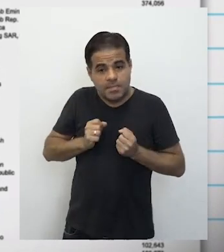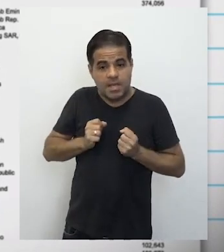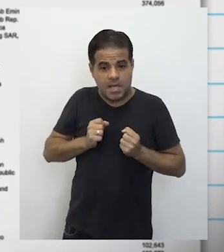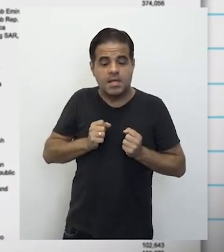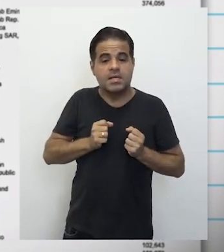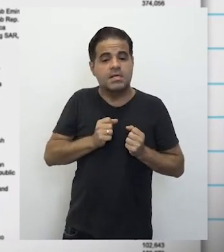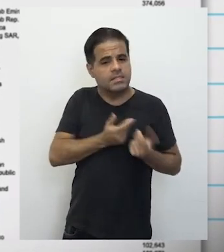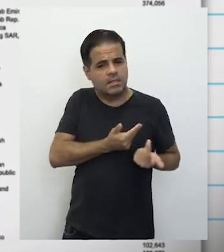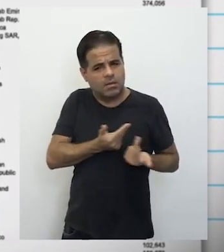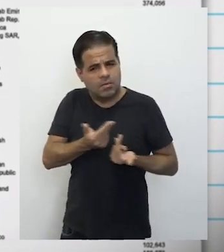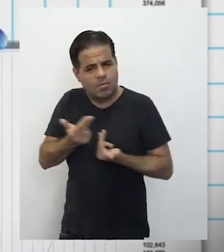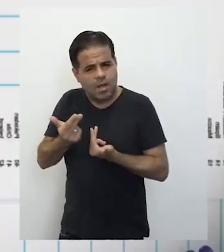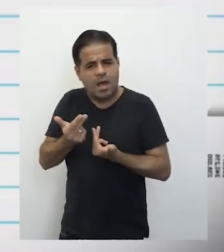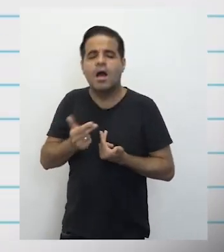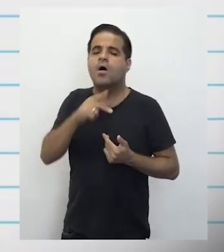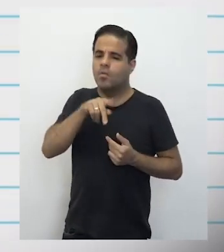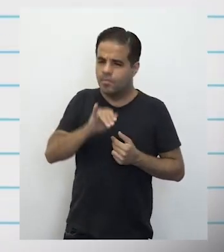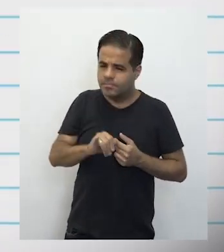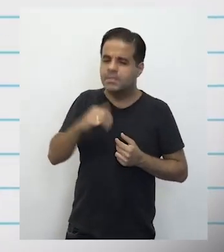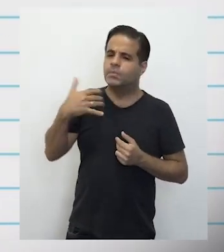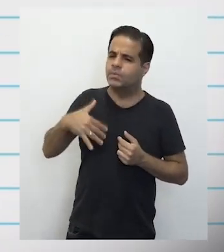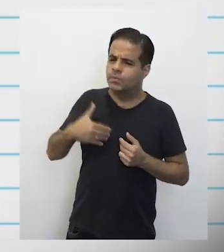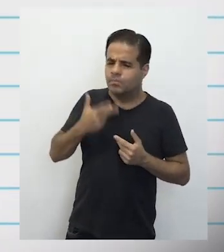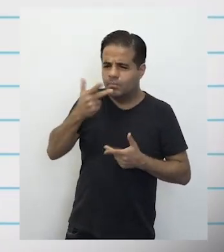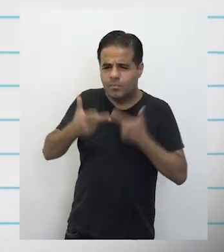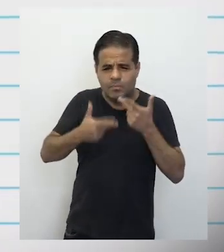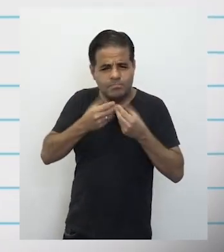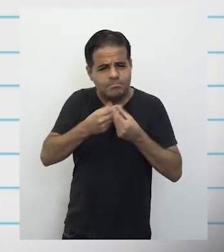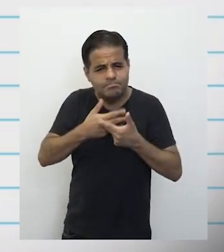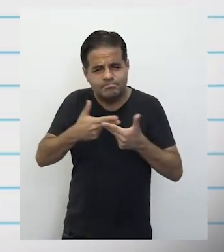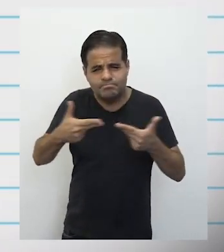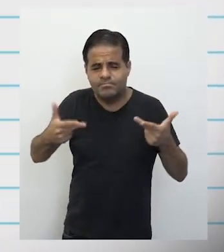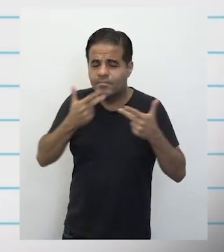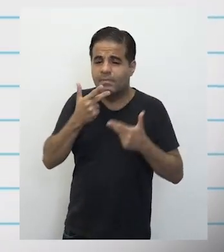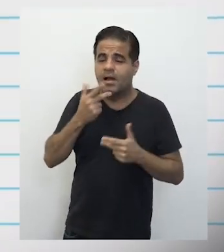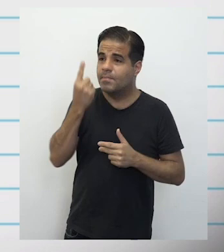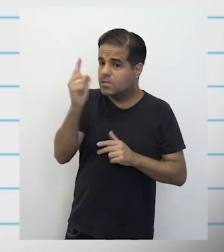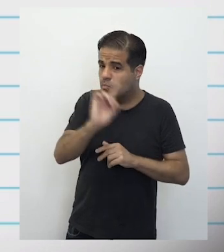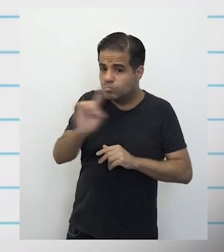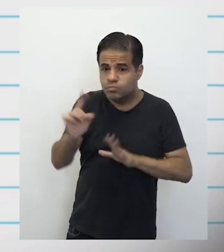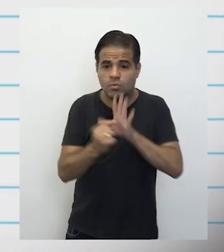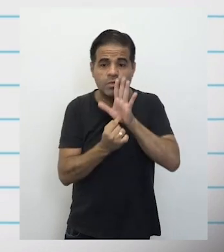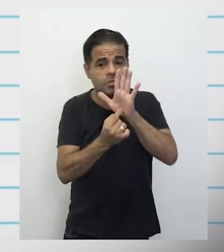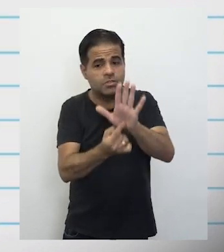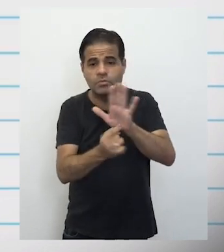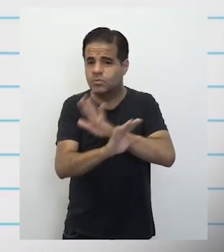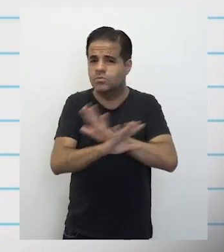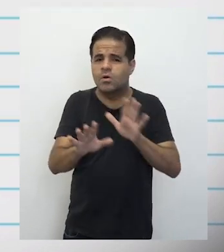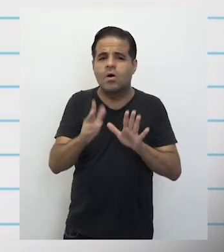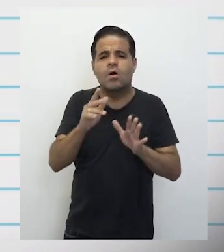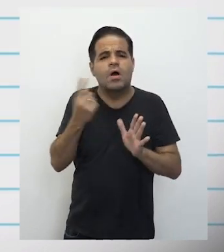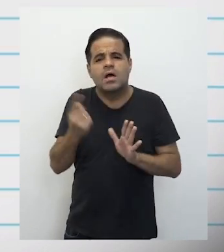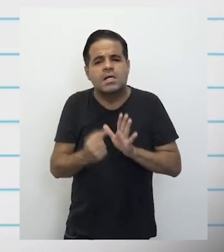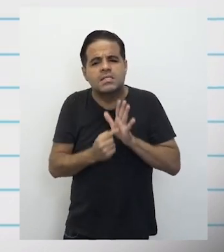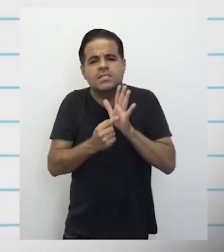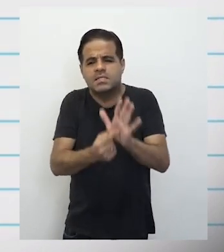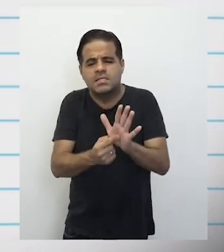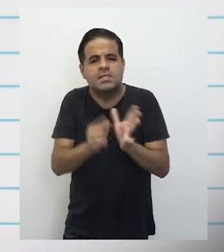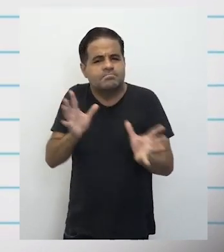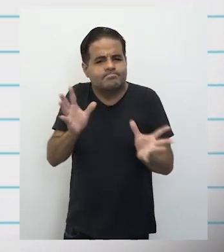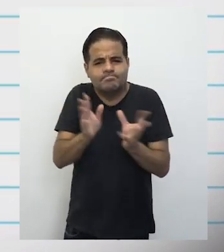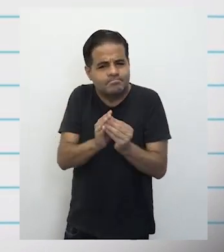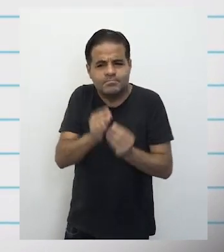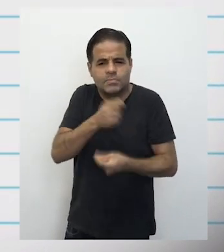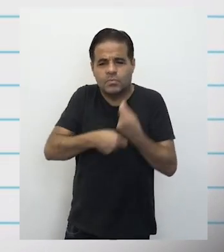iguais. Realmente, o PIB dá o que falar. Contudo, ele é apenas um indicador. uma espécie de indicador síntese de uma